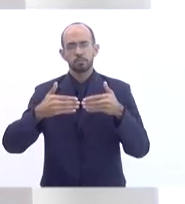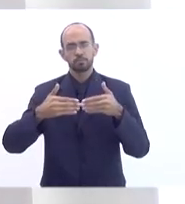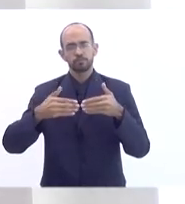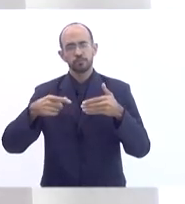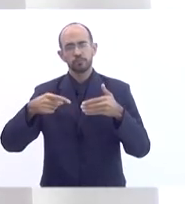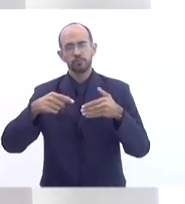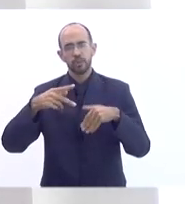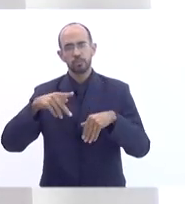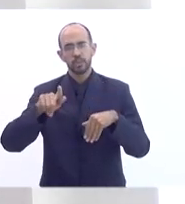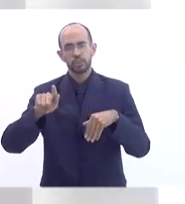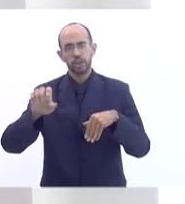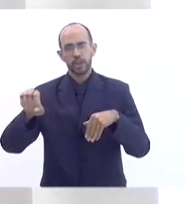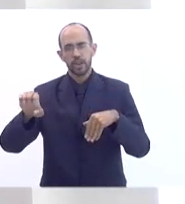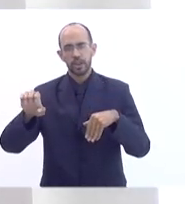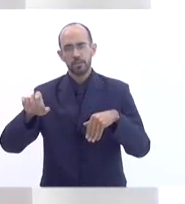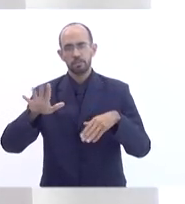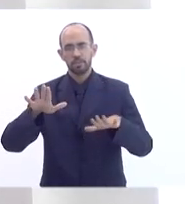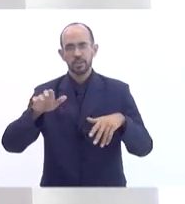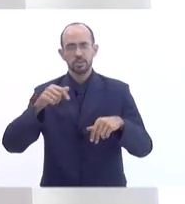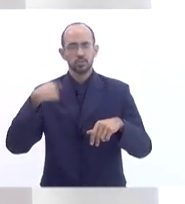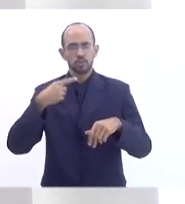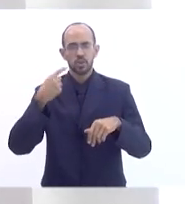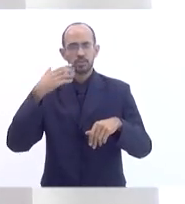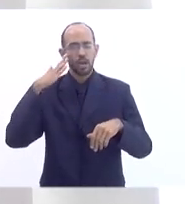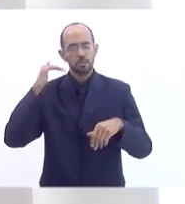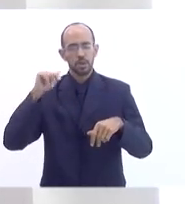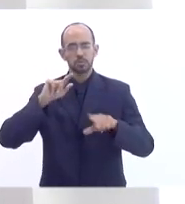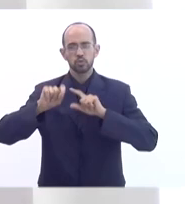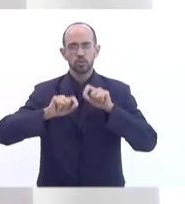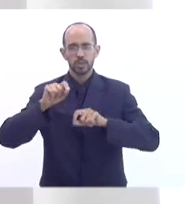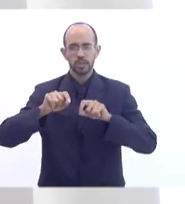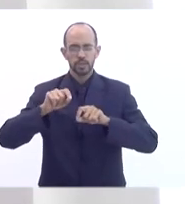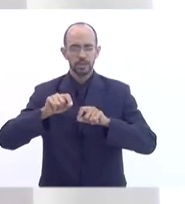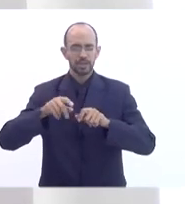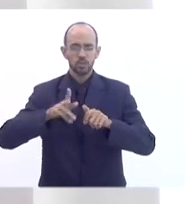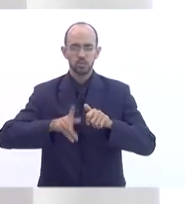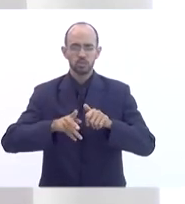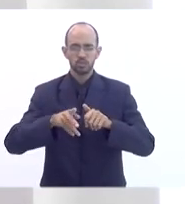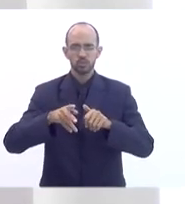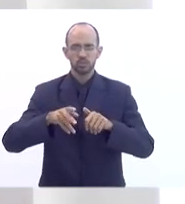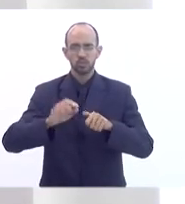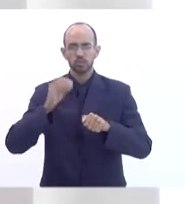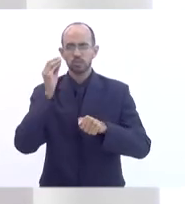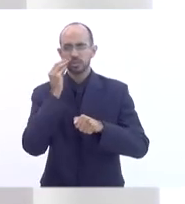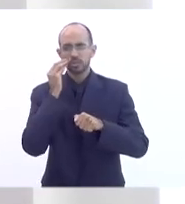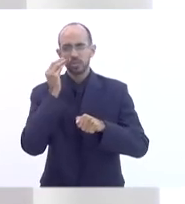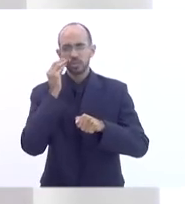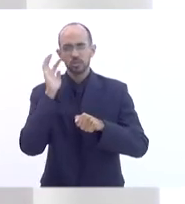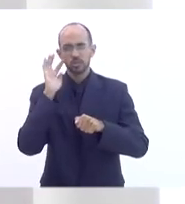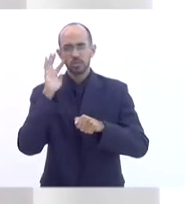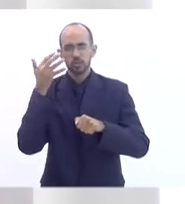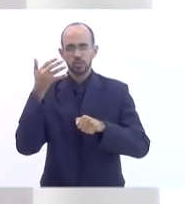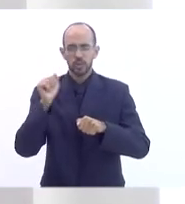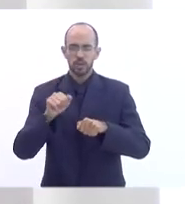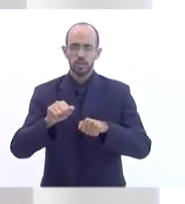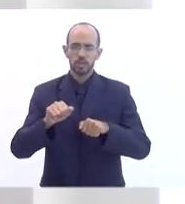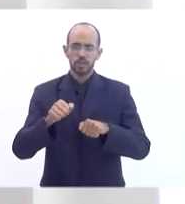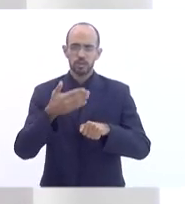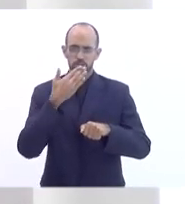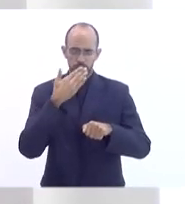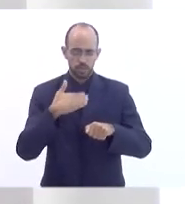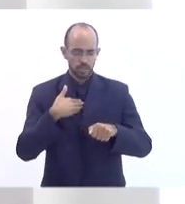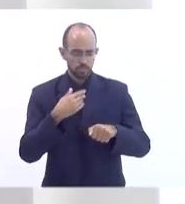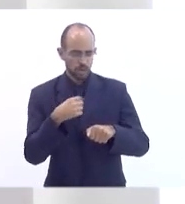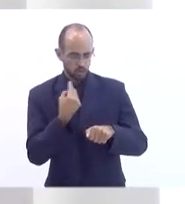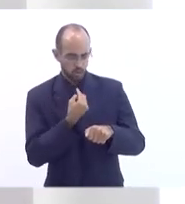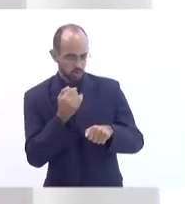que nós sabemos é que ela ainda está em instrução né Nós estamos tramitando nos pedem informações nós estamos ao